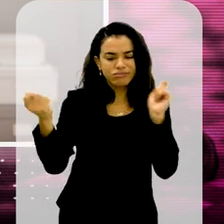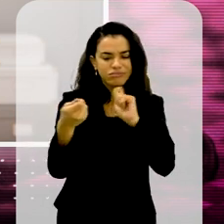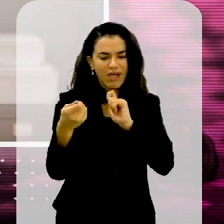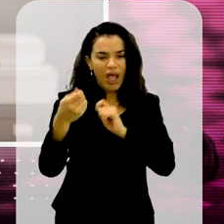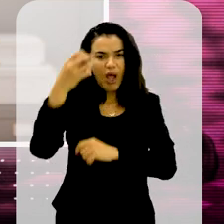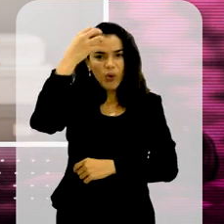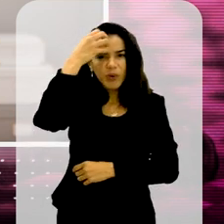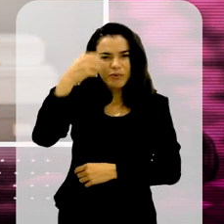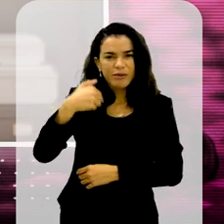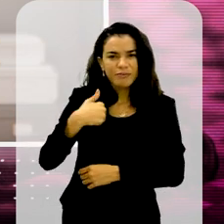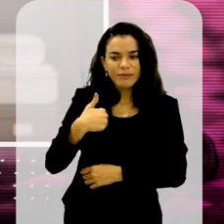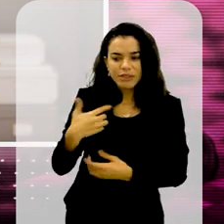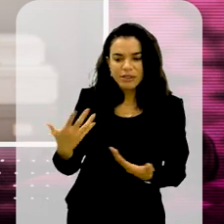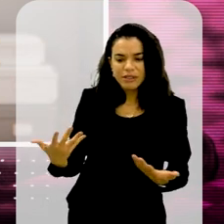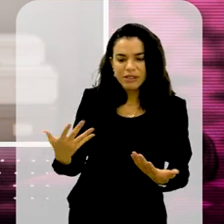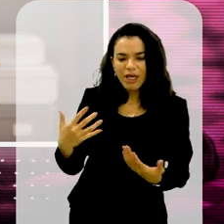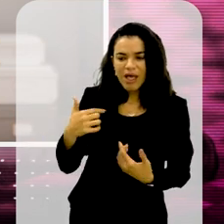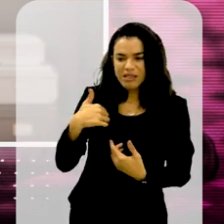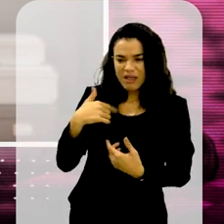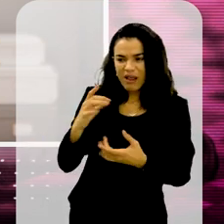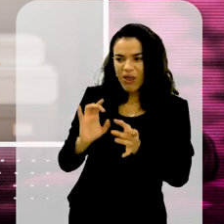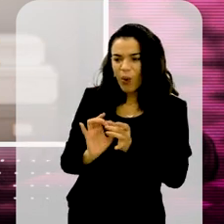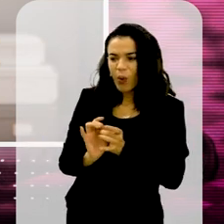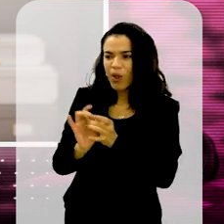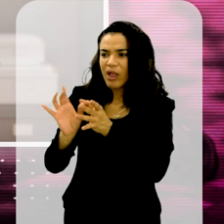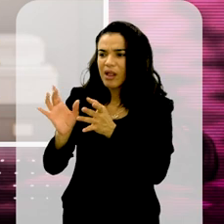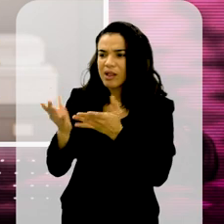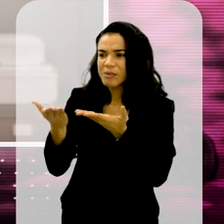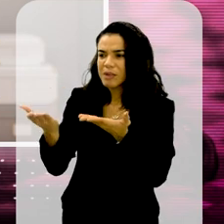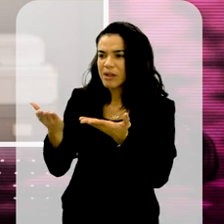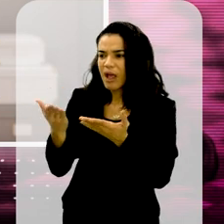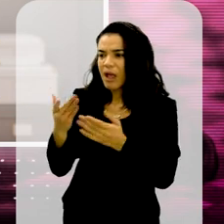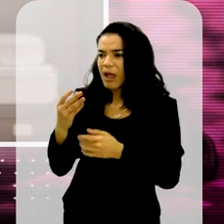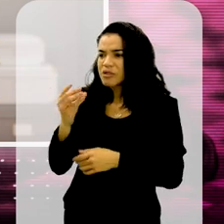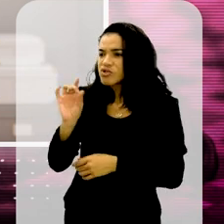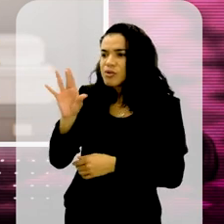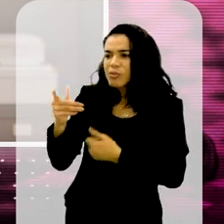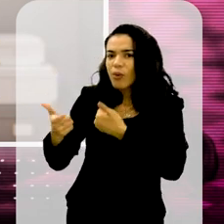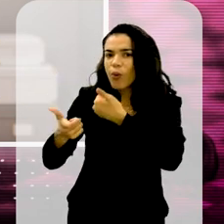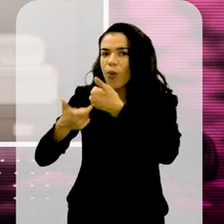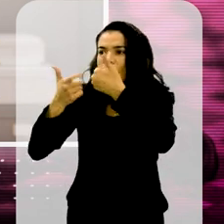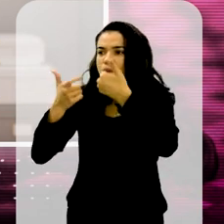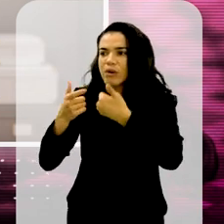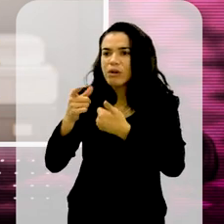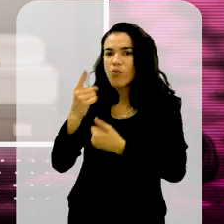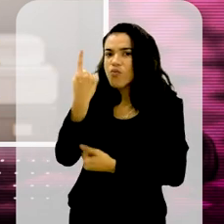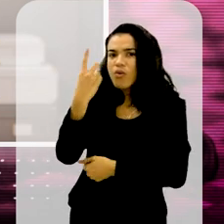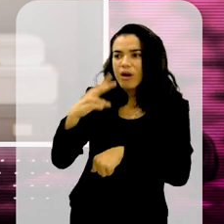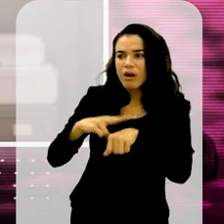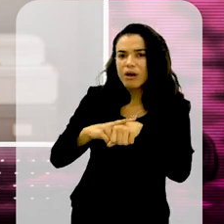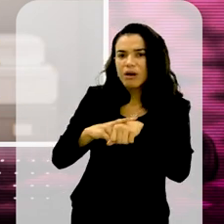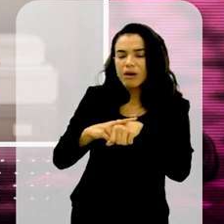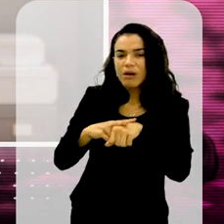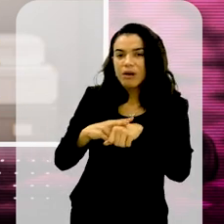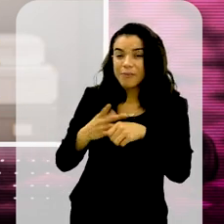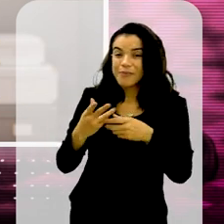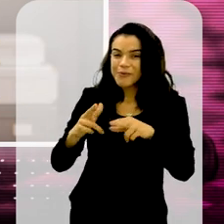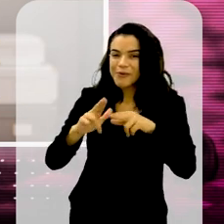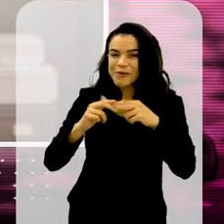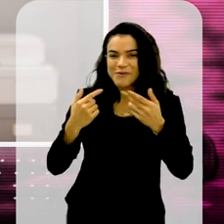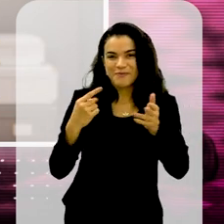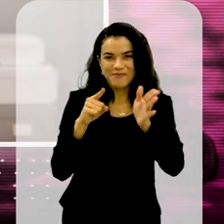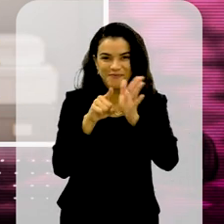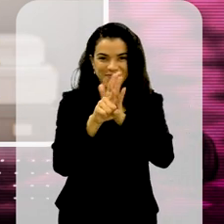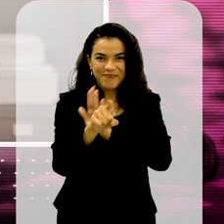invertemos os papéis? Né? Será que eu dei liberdade? Será que foi uma curtida que eu dei na publicação? Então, quando